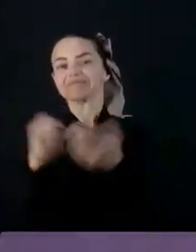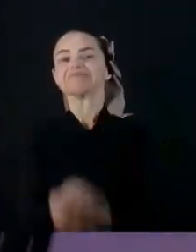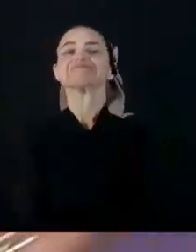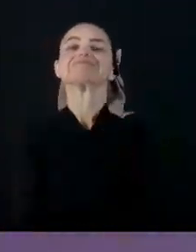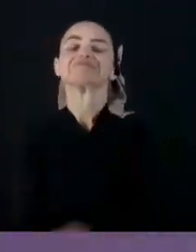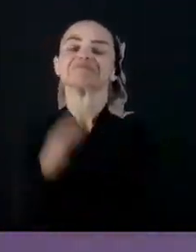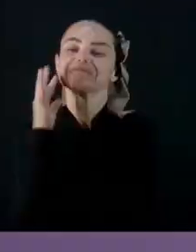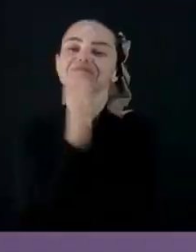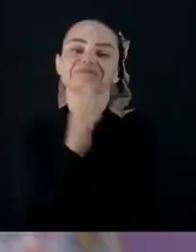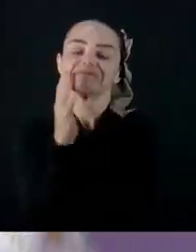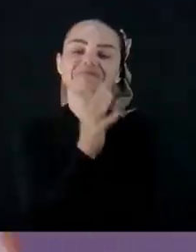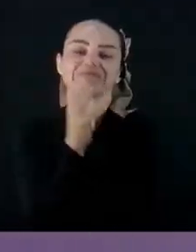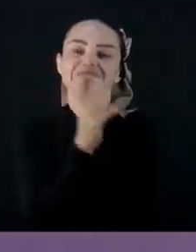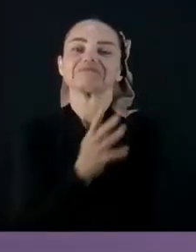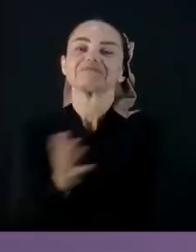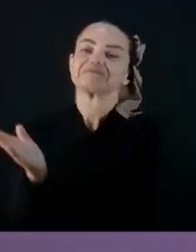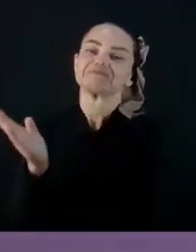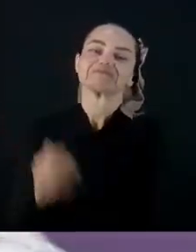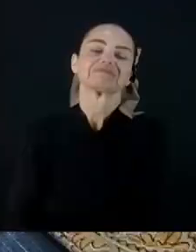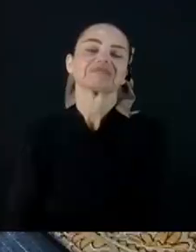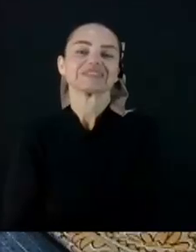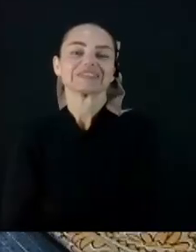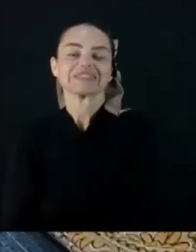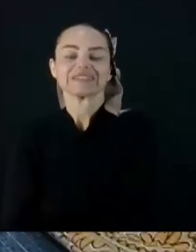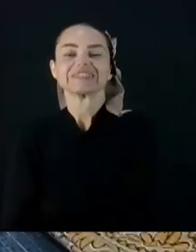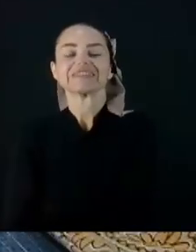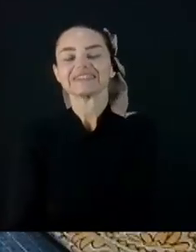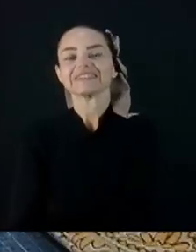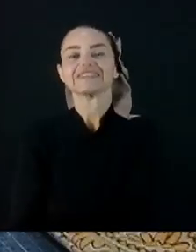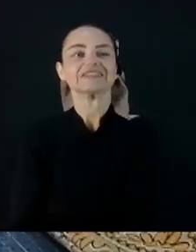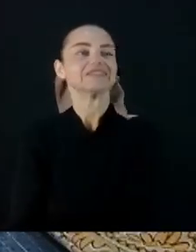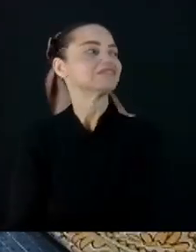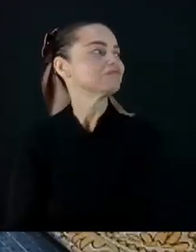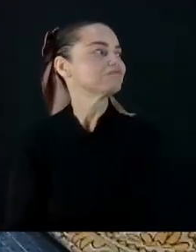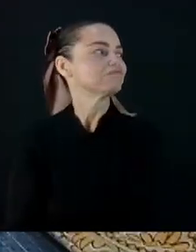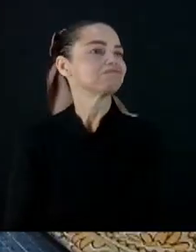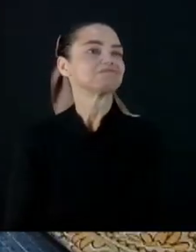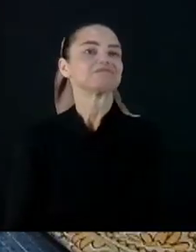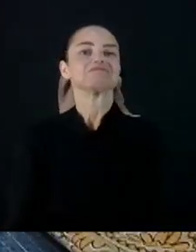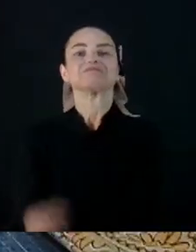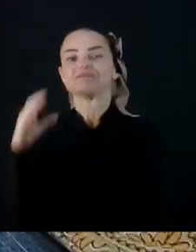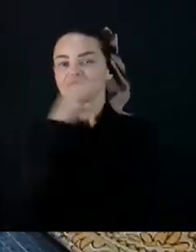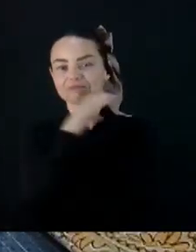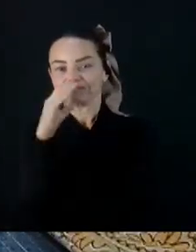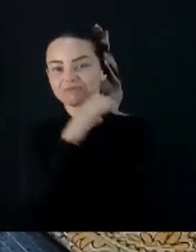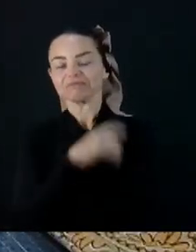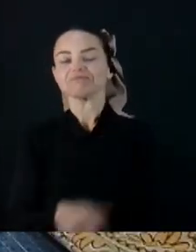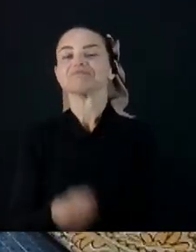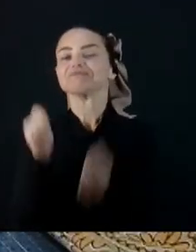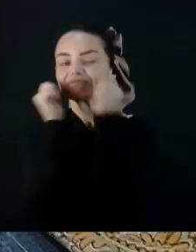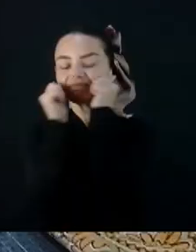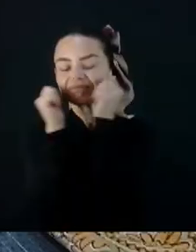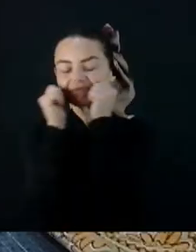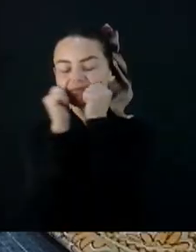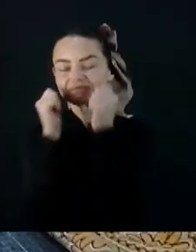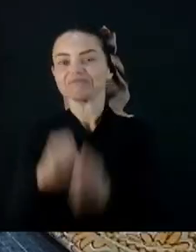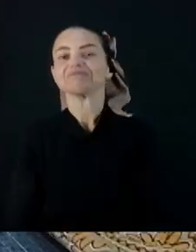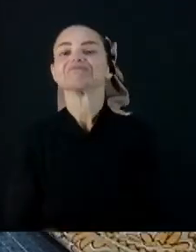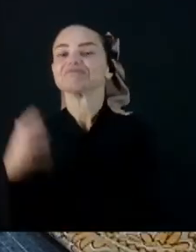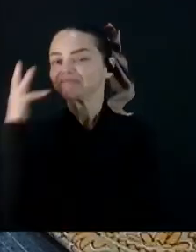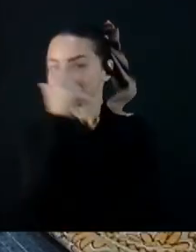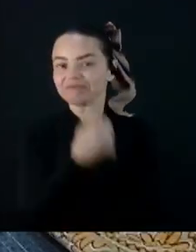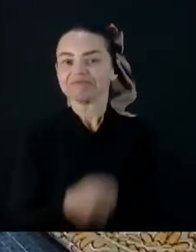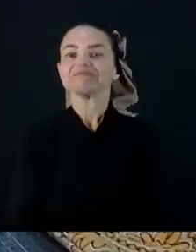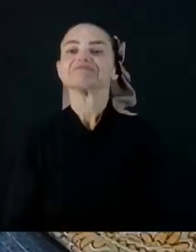fica. Muito lindo, Isso, fácil de muito fazer, fofo. rapidinho. Muito fofo, gente. Olha o tecido, que coisa linda. Nossa, é uma graça, de verdade,